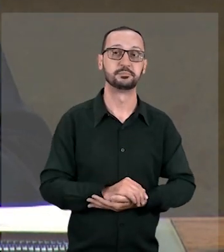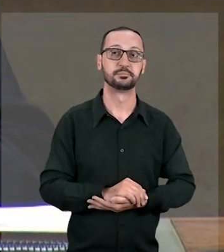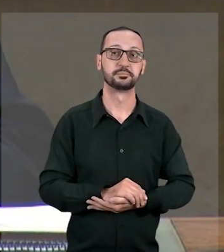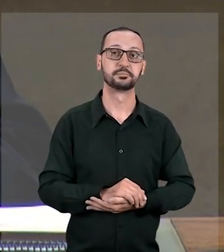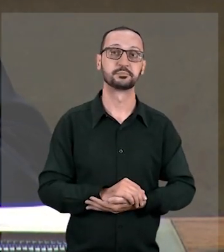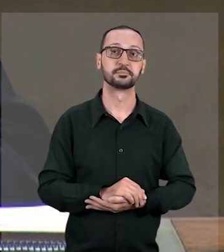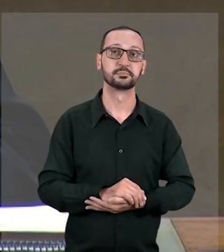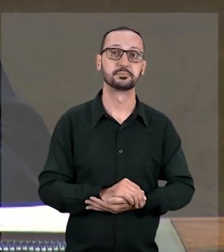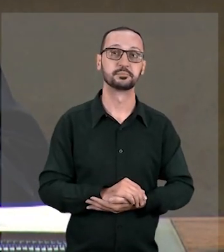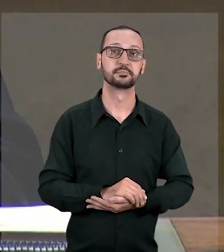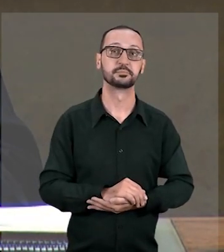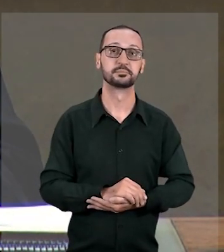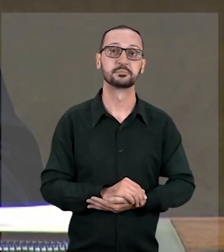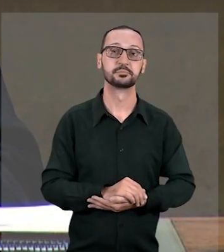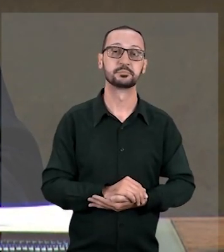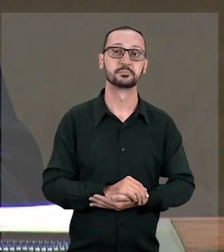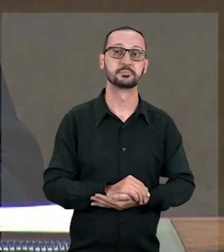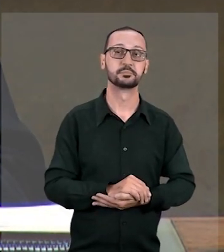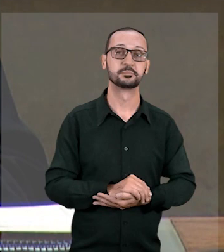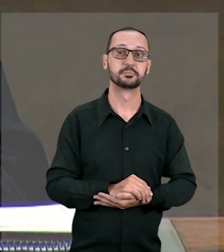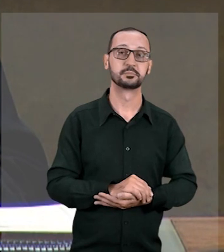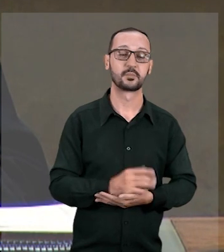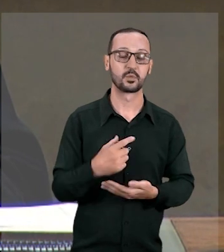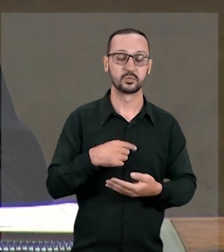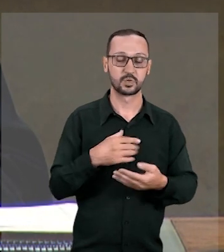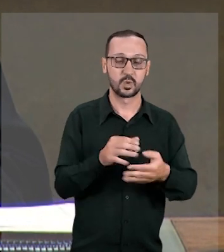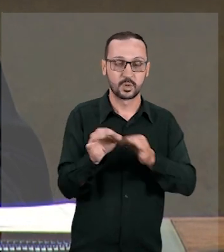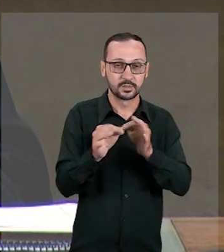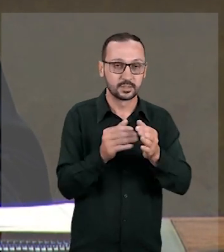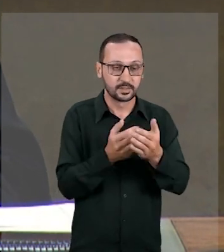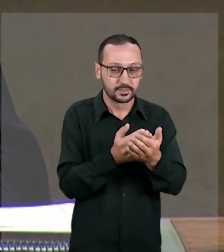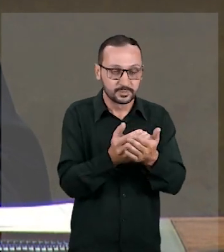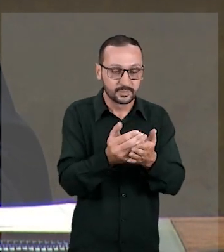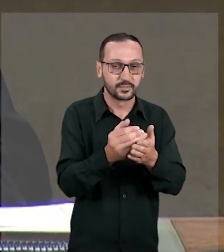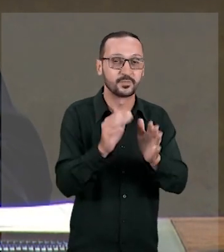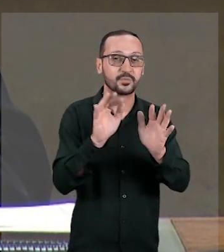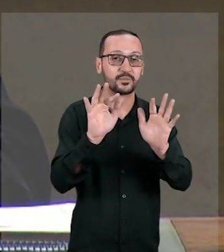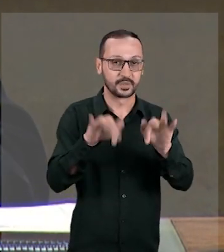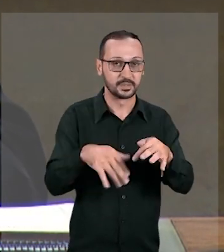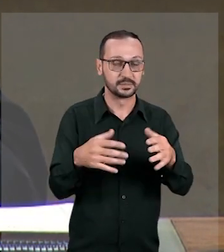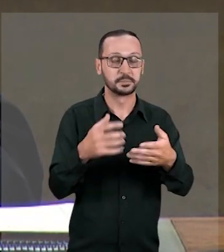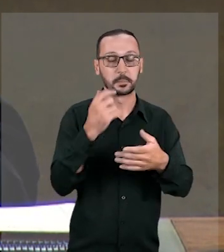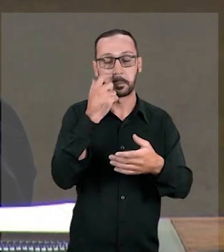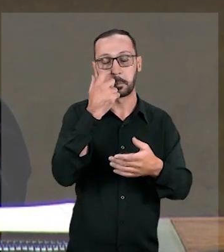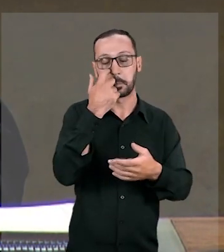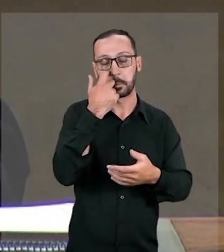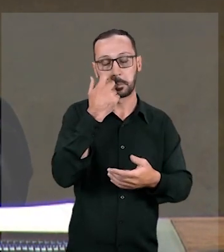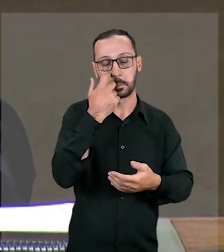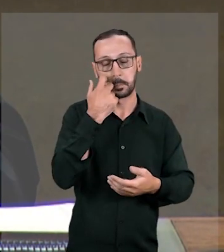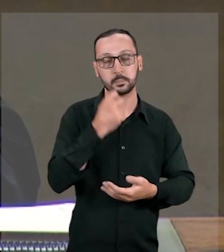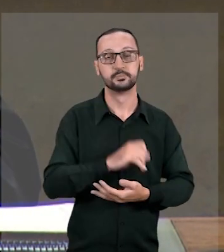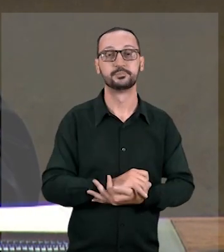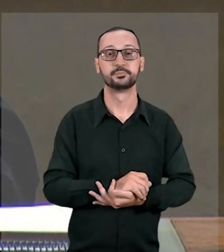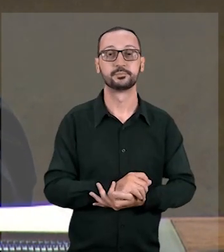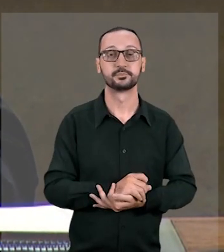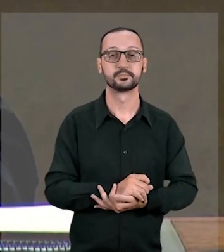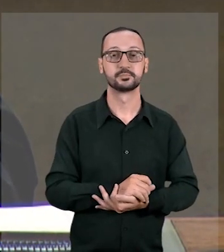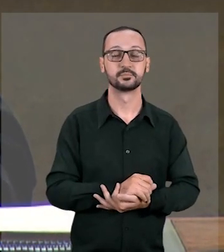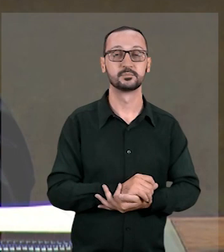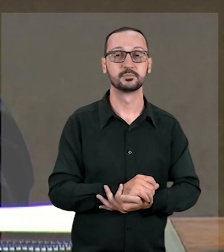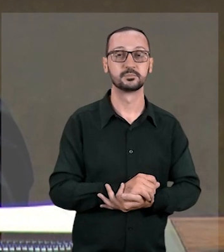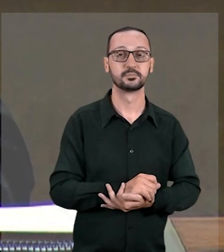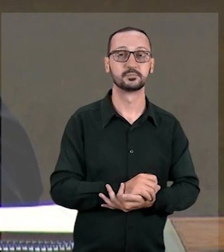E, entrando, já caminhando para o fim, no tópico que foi suscitado pelo